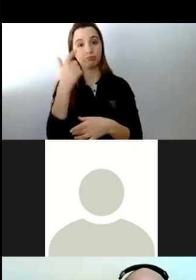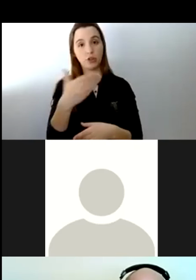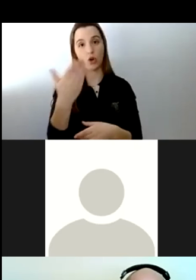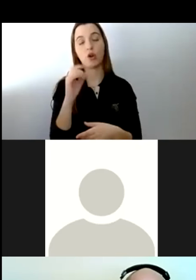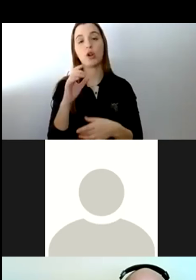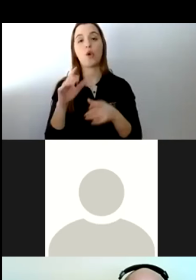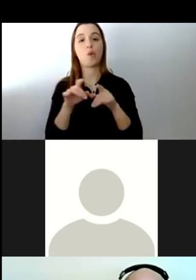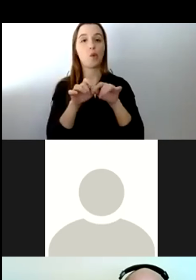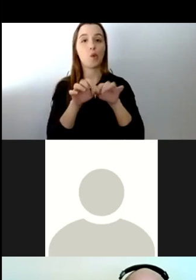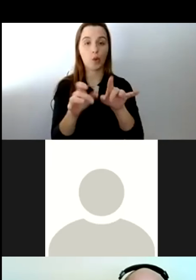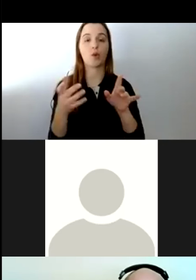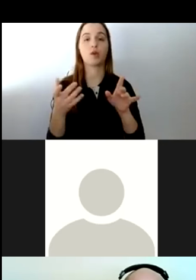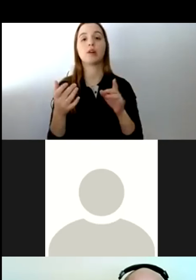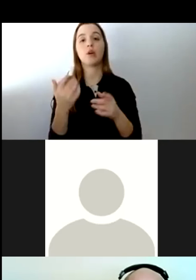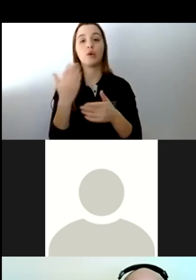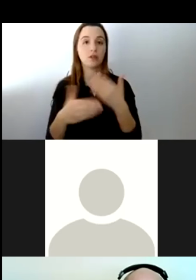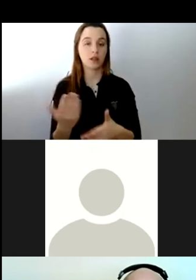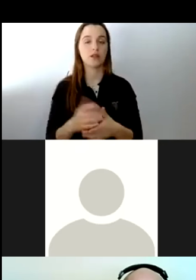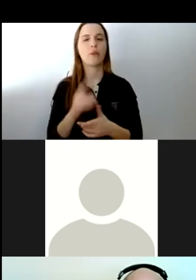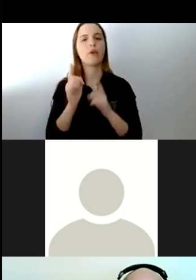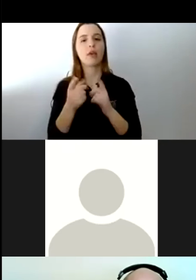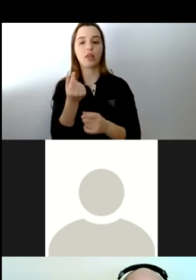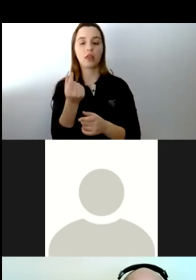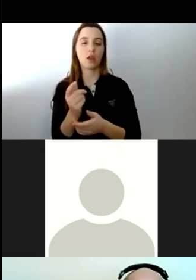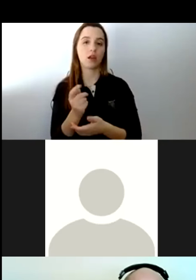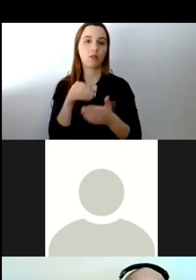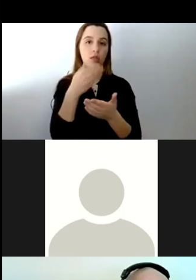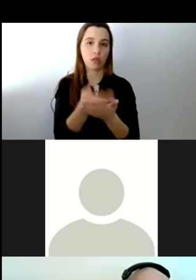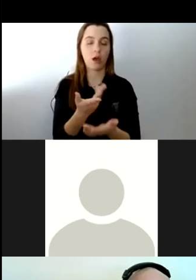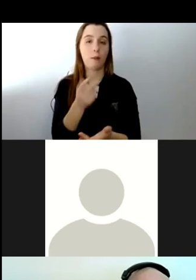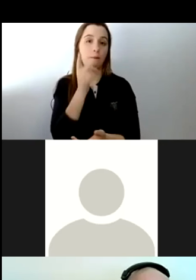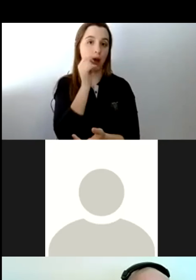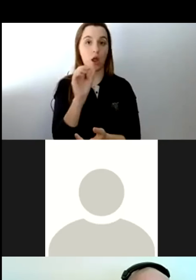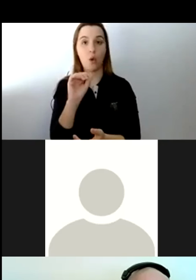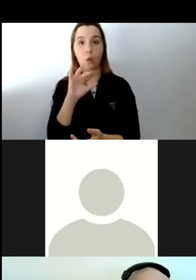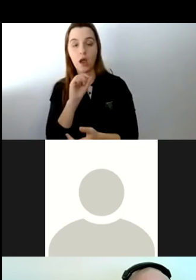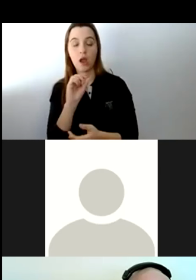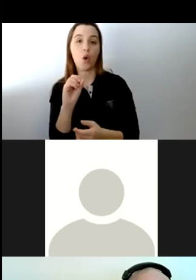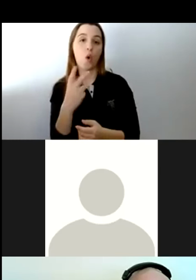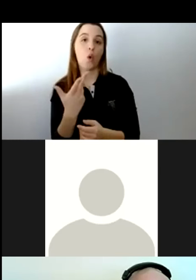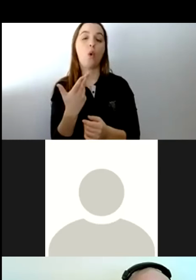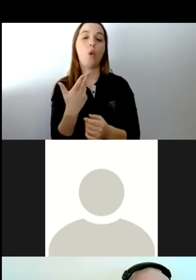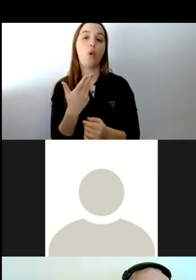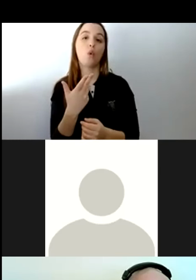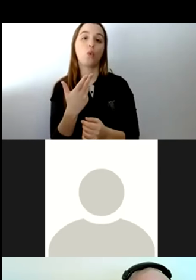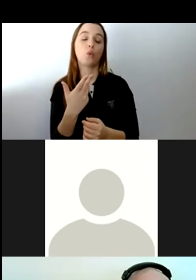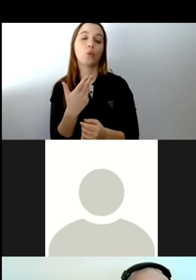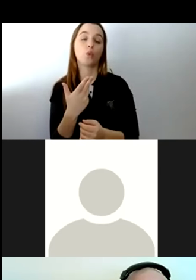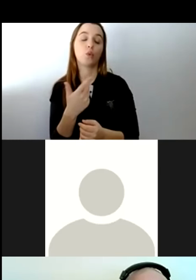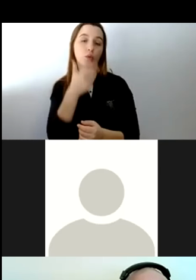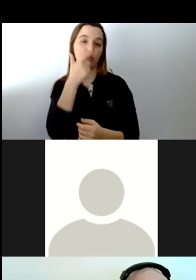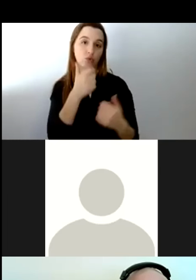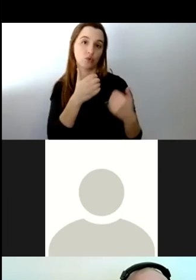subsídio corresponde a uma prestação em dinheiro atribuída ao pai ou à mãe ou ao outro titular do direito de